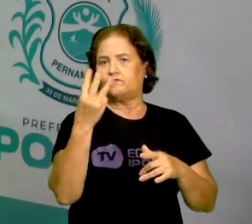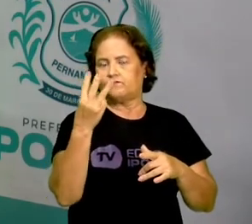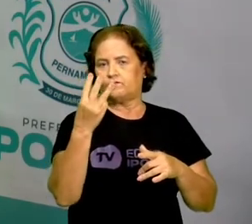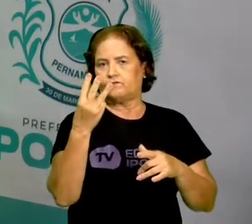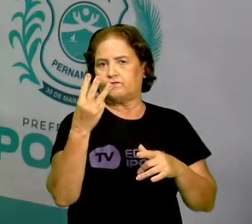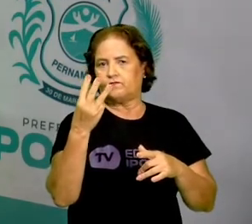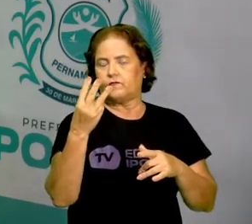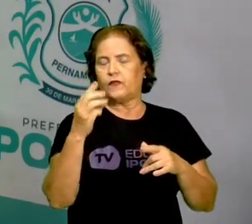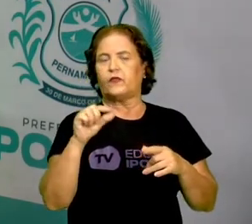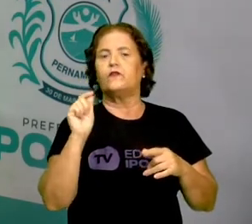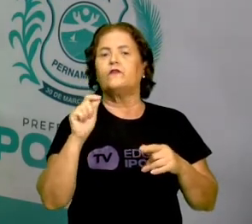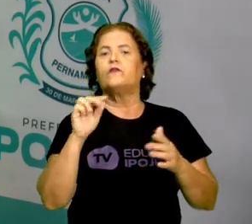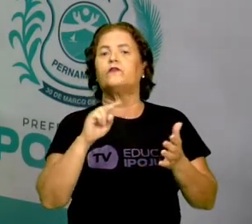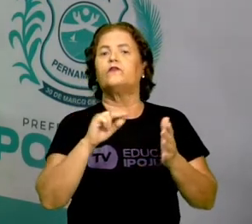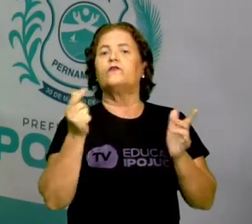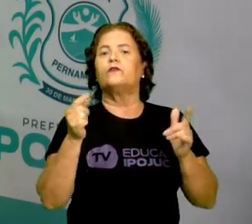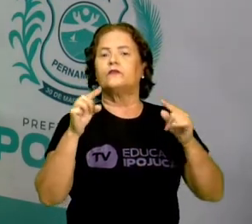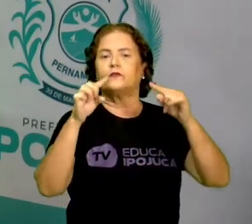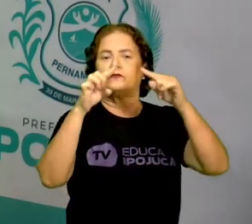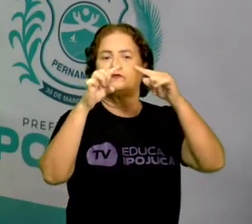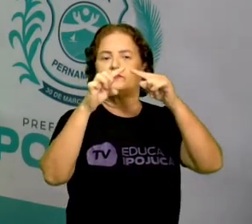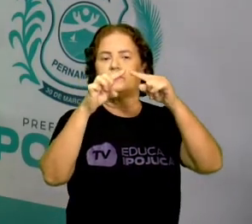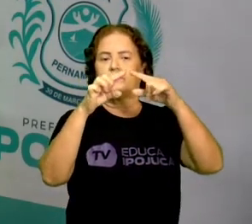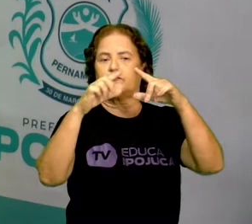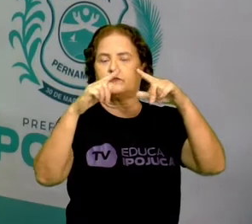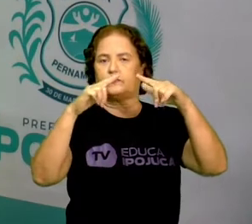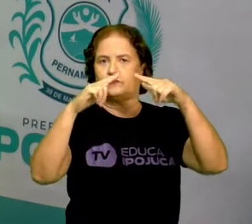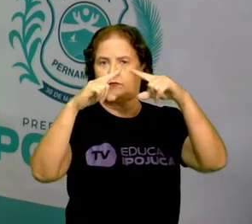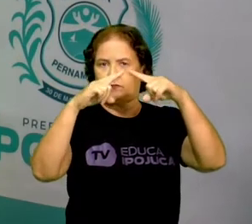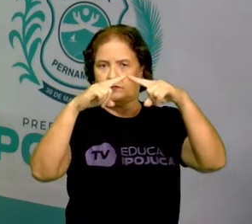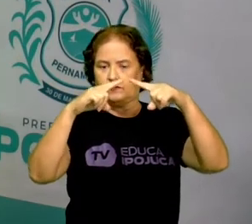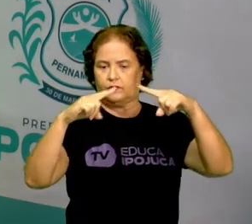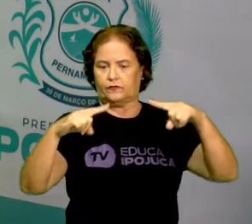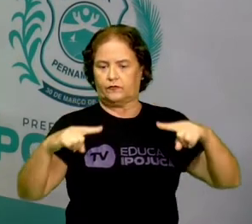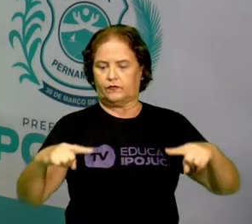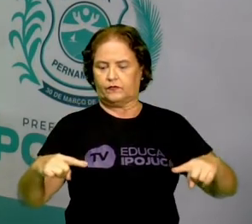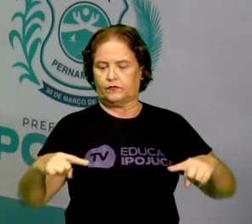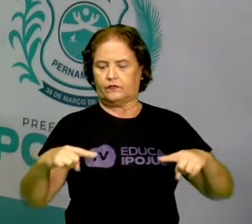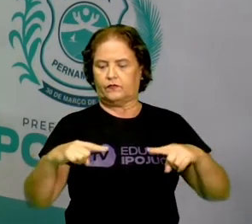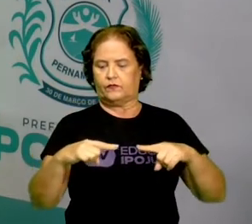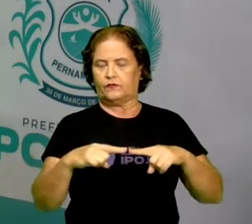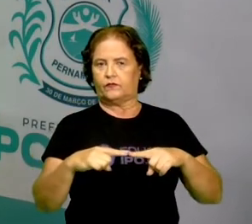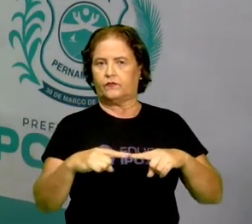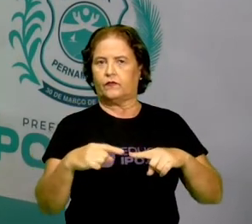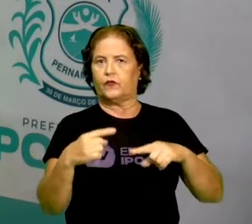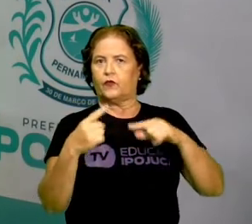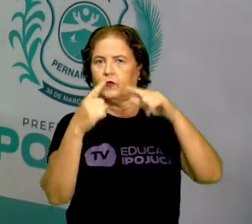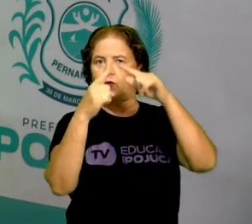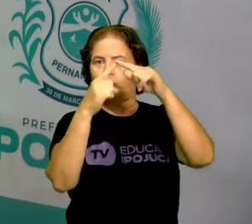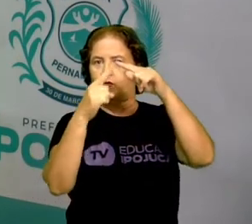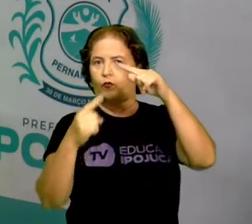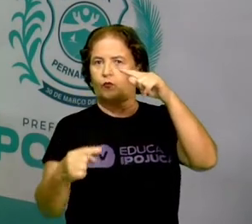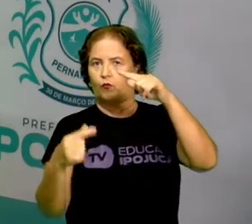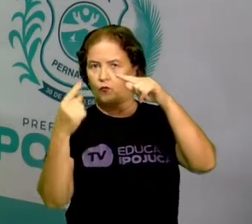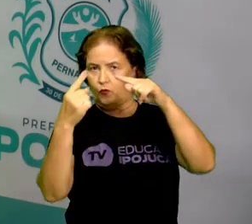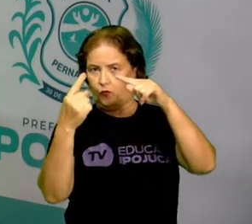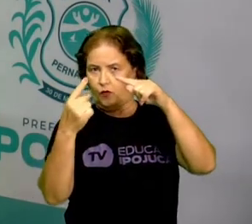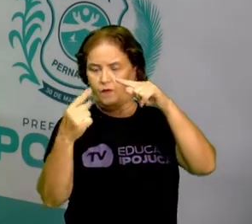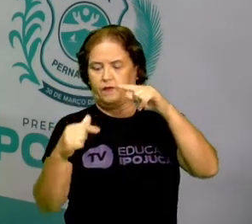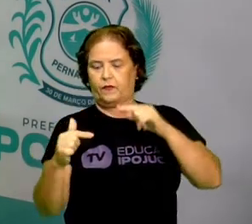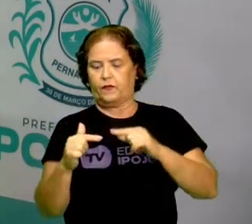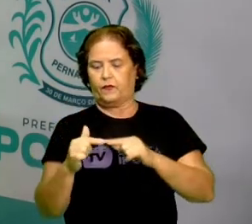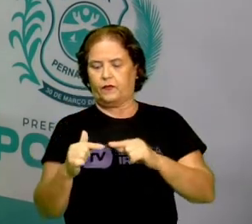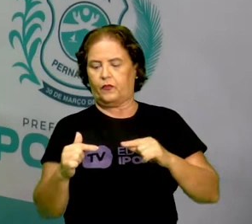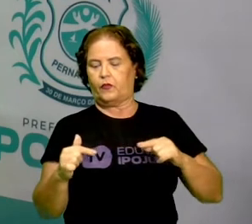Um triângulo. Uma reta aqui, a reta 2 e a reta 3. A gente forma um triângulo.